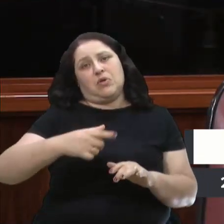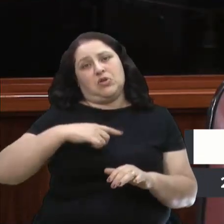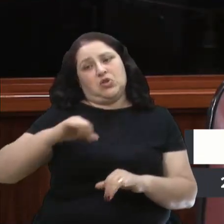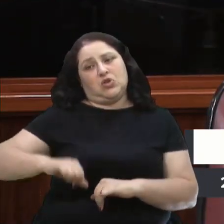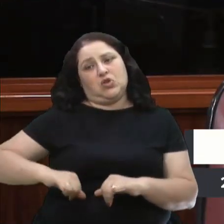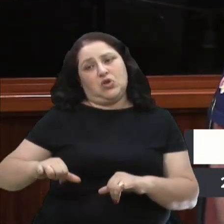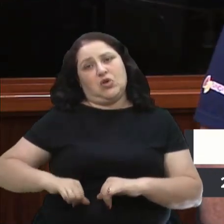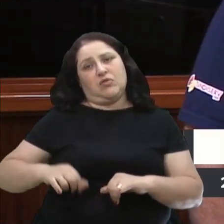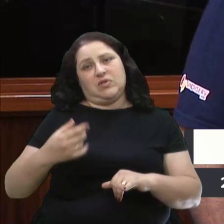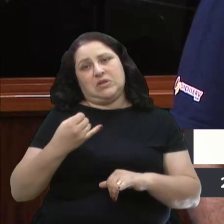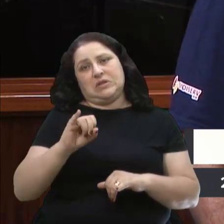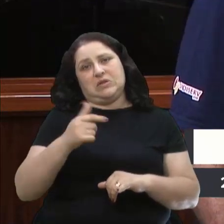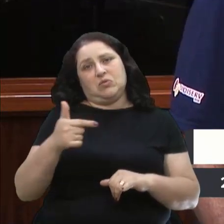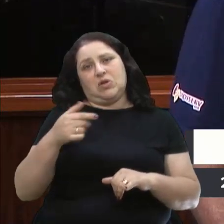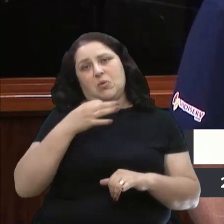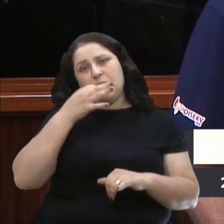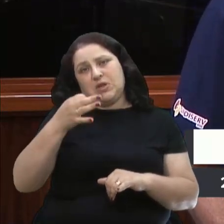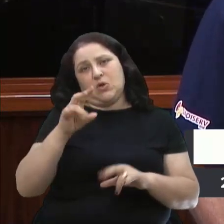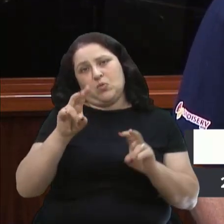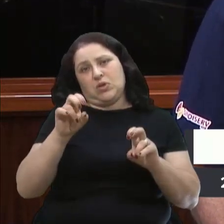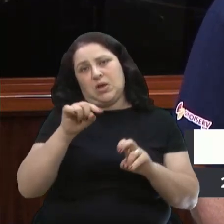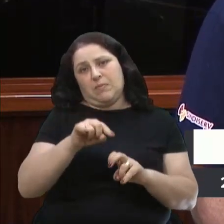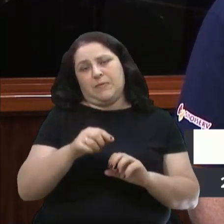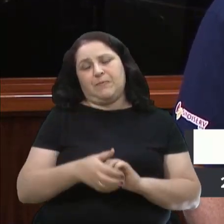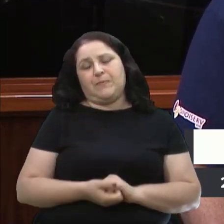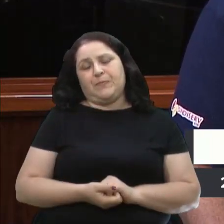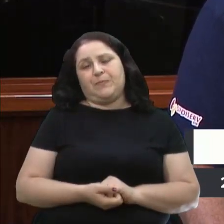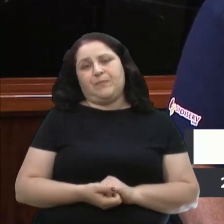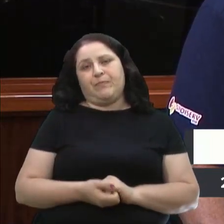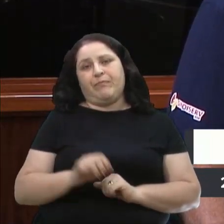sobre determinado tema. Agora,